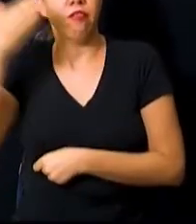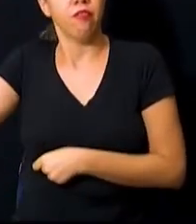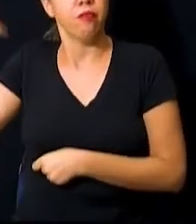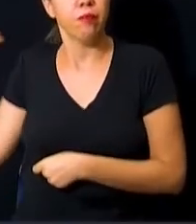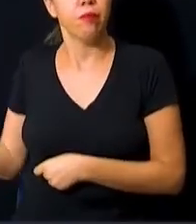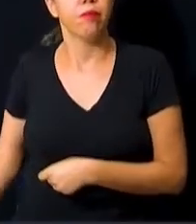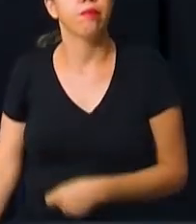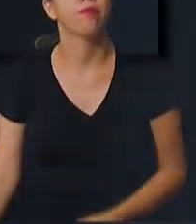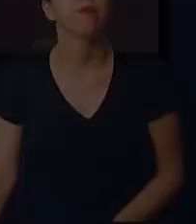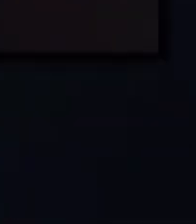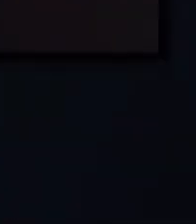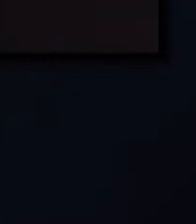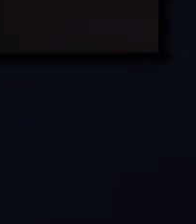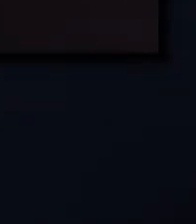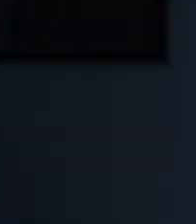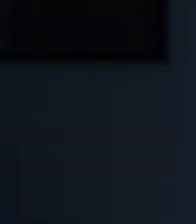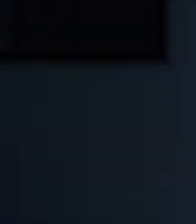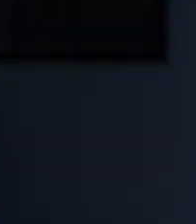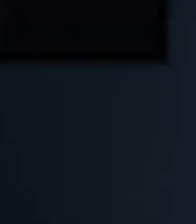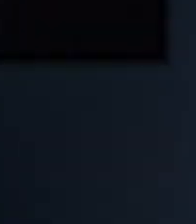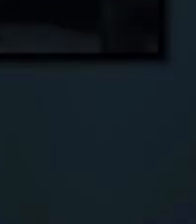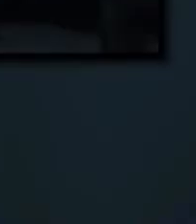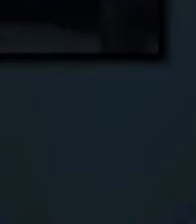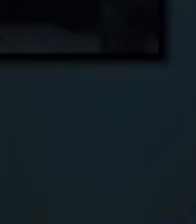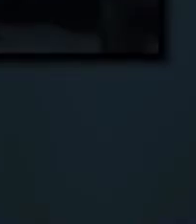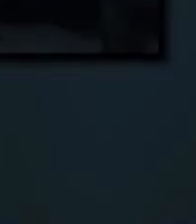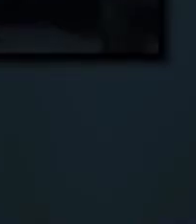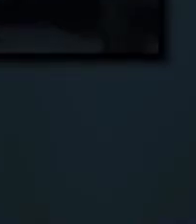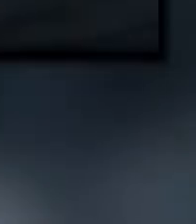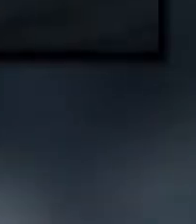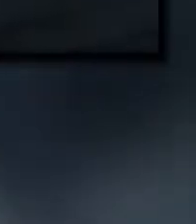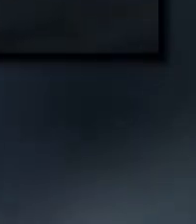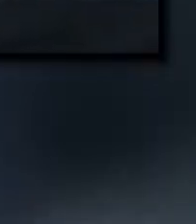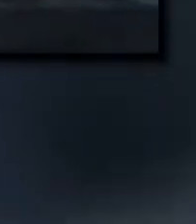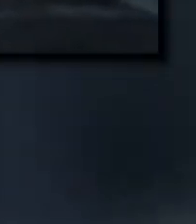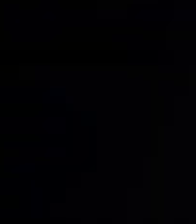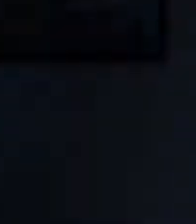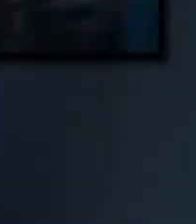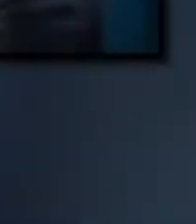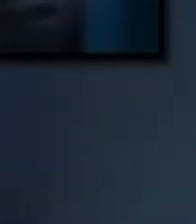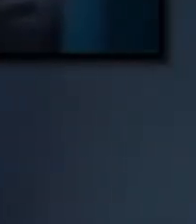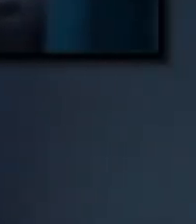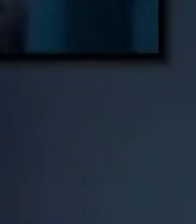na época. Hora de brincar, crianças!